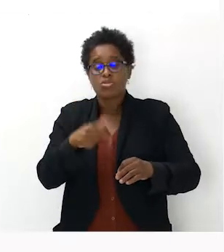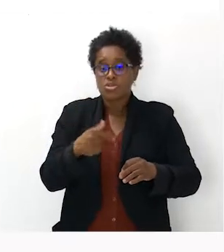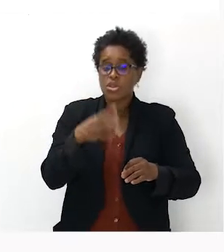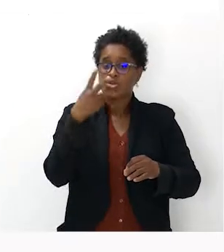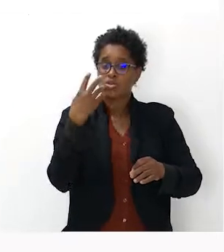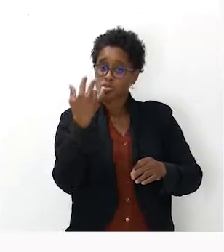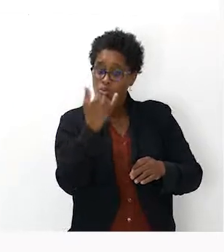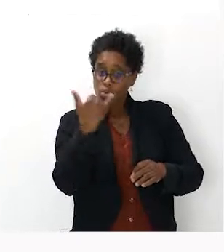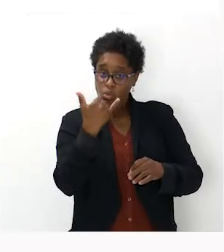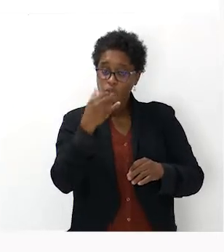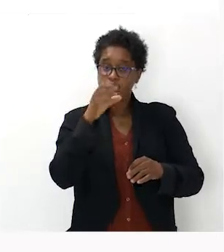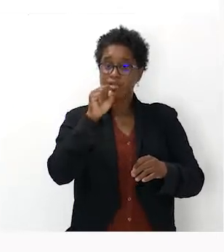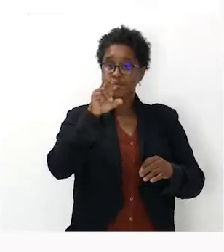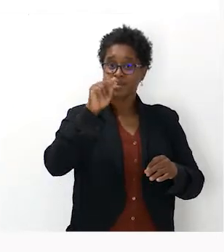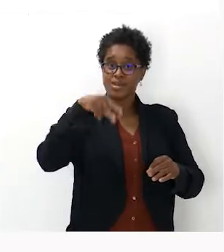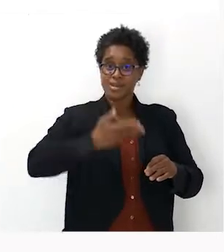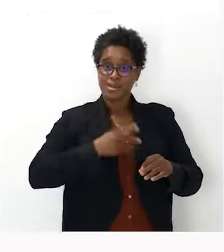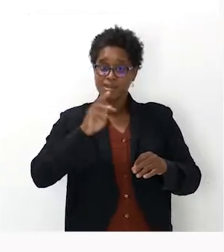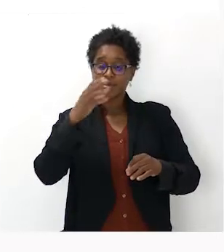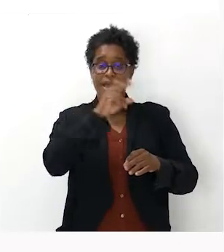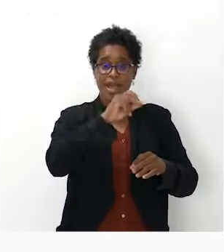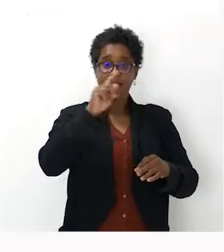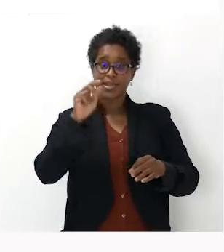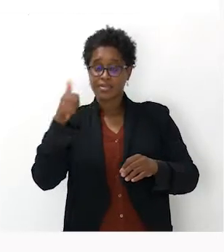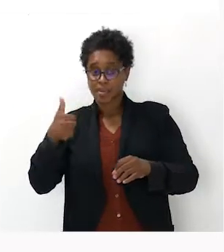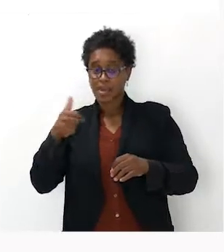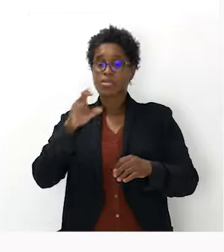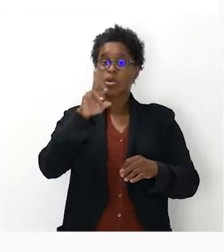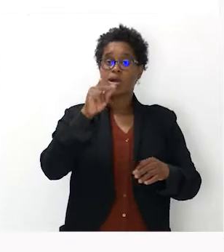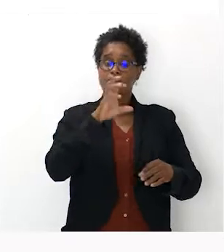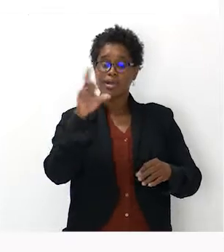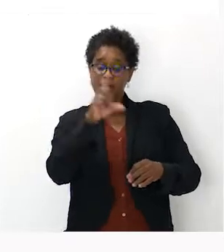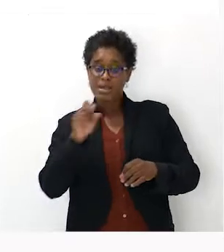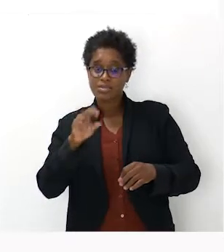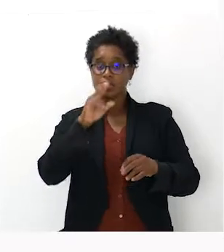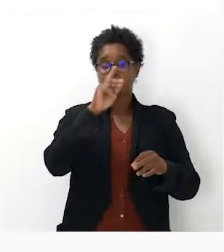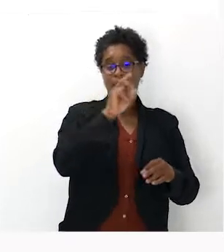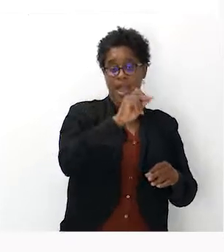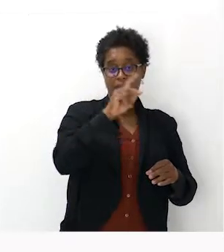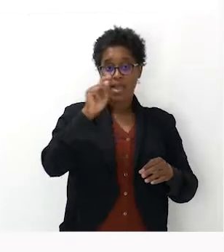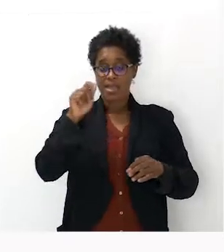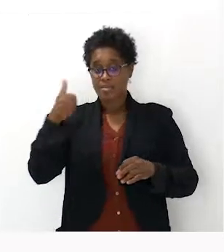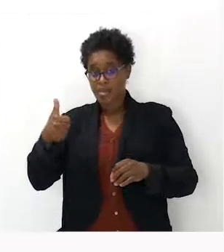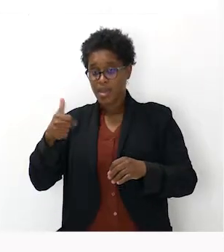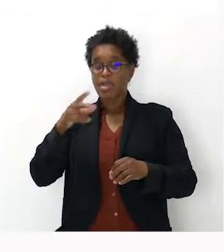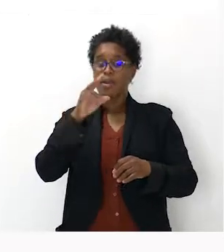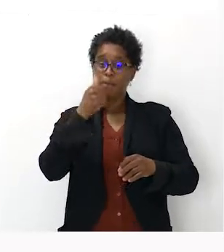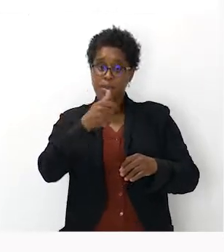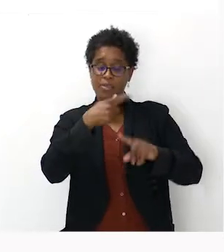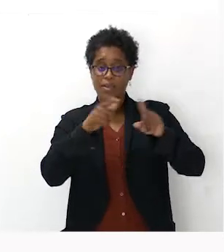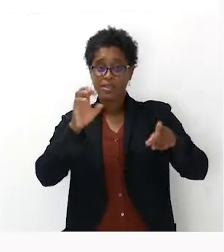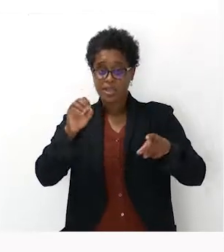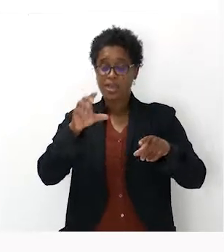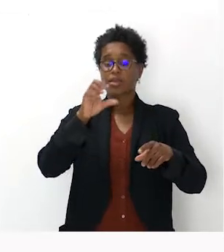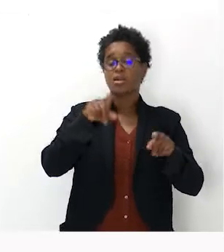duas grandezas A e B, a razão entre A e B, com B diferente de zero, é o quociente. Quociente é a mesma